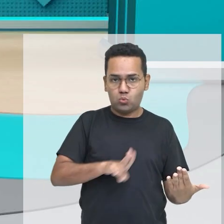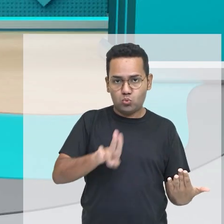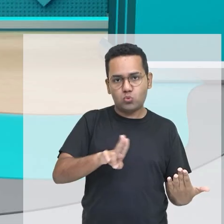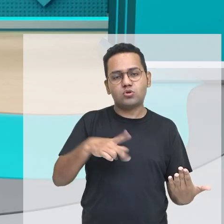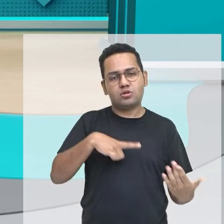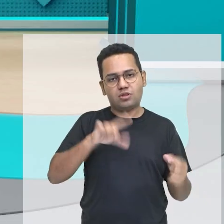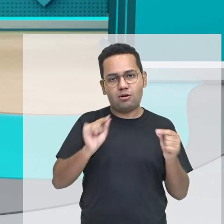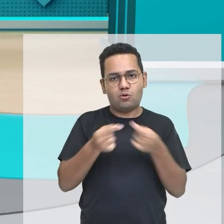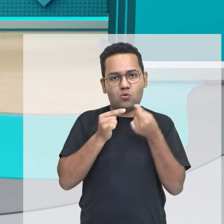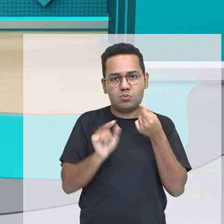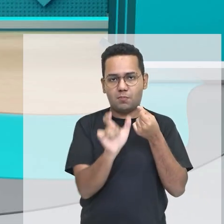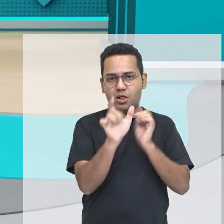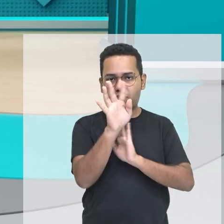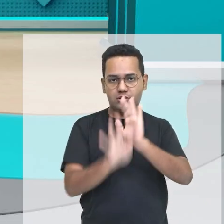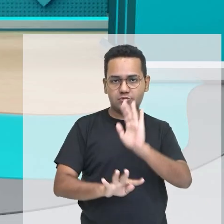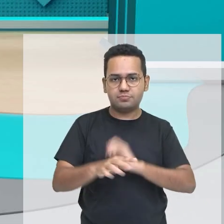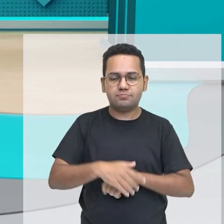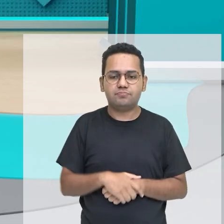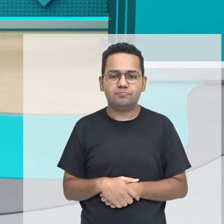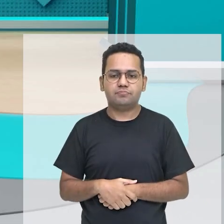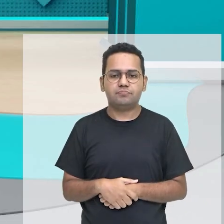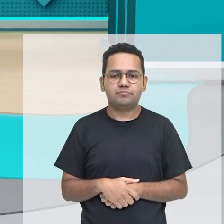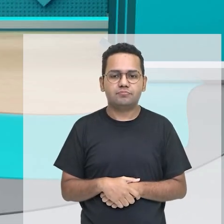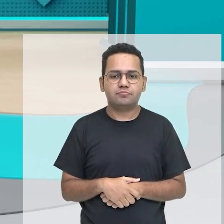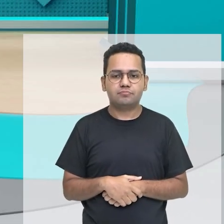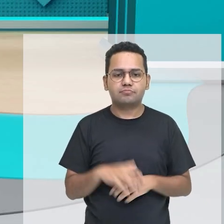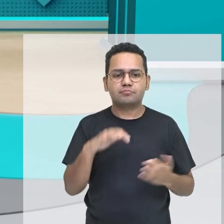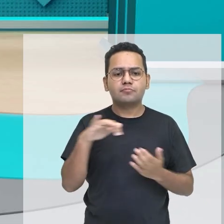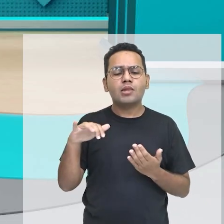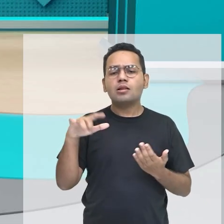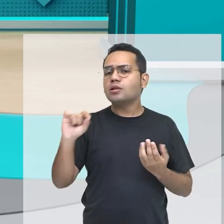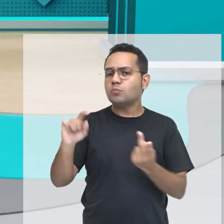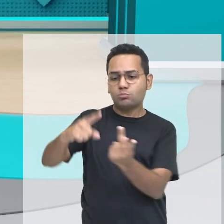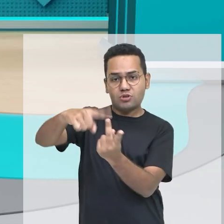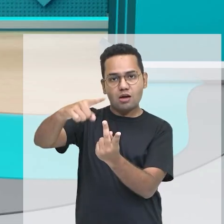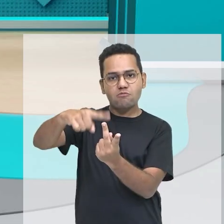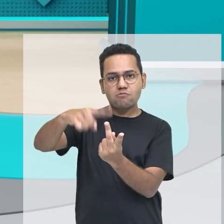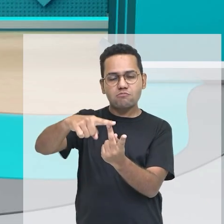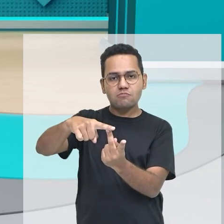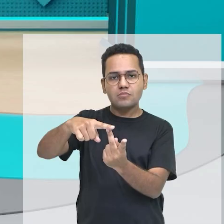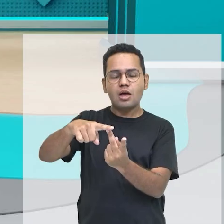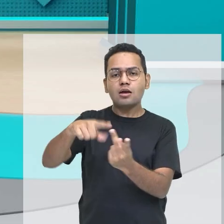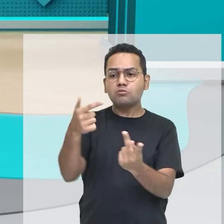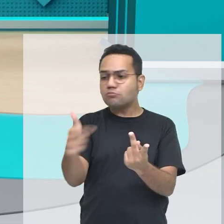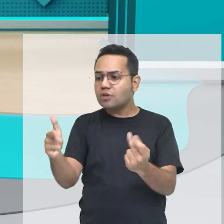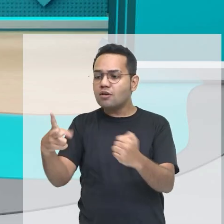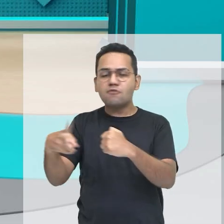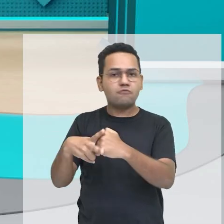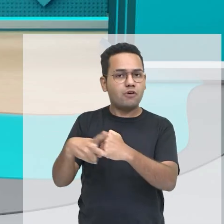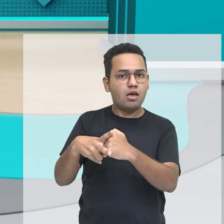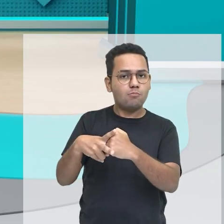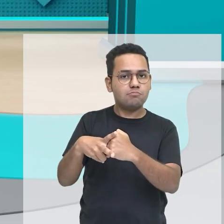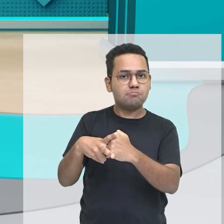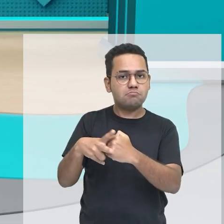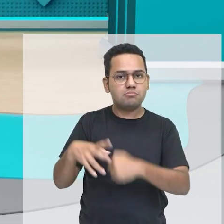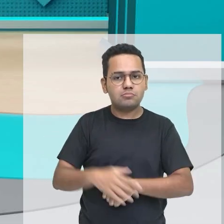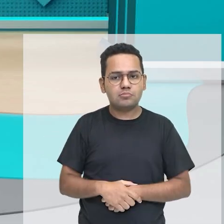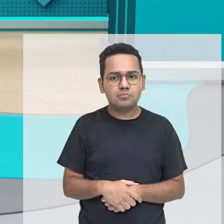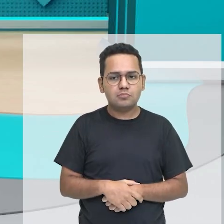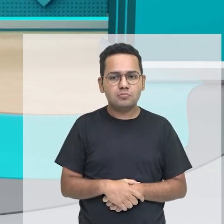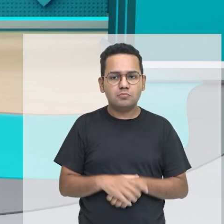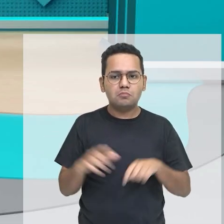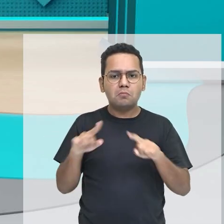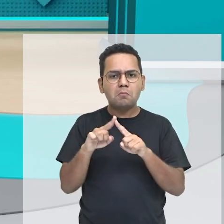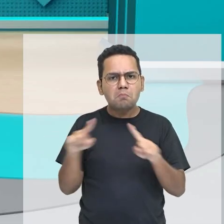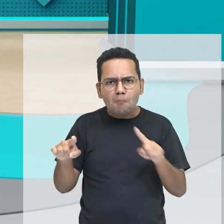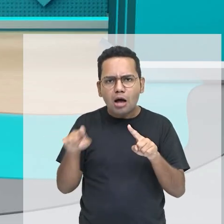temos um texto. E aí tem aquela linguagem que é não verbal, que não utiliza texto, que não utiliza fala. Mas ele passa